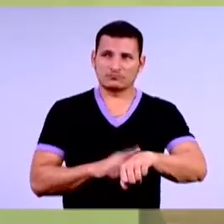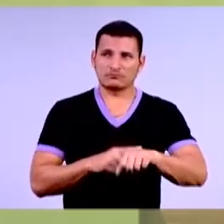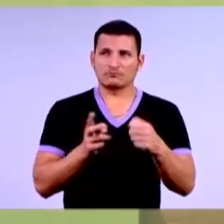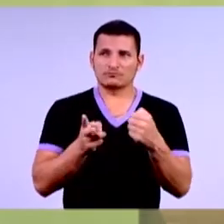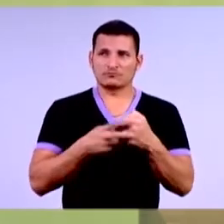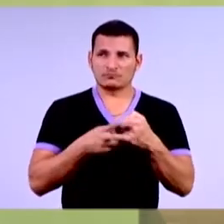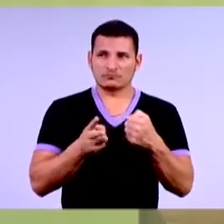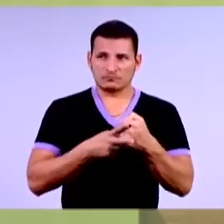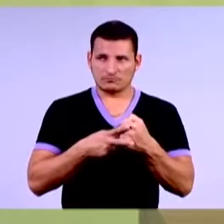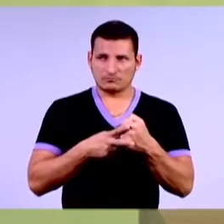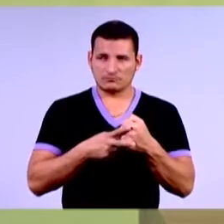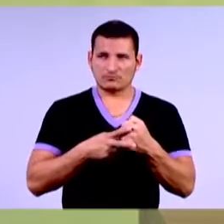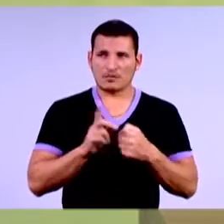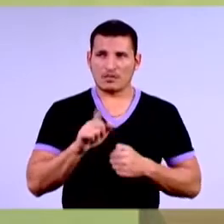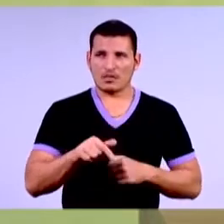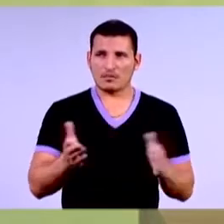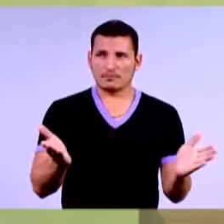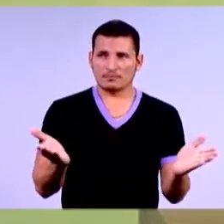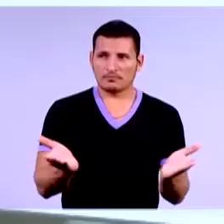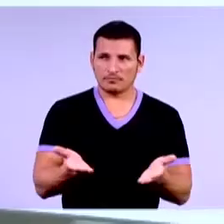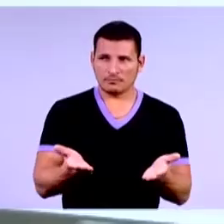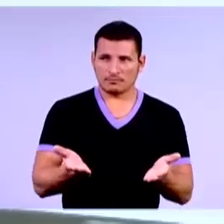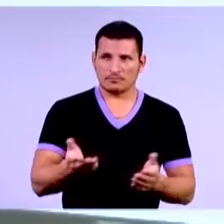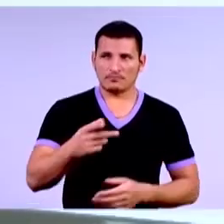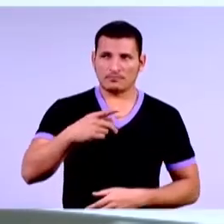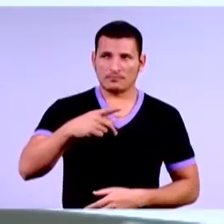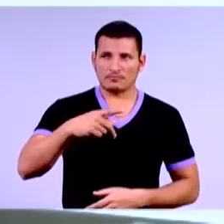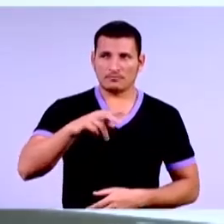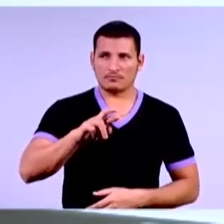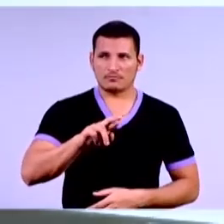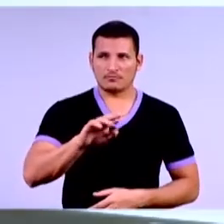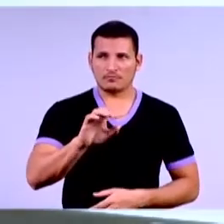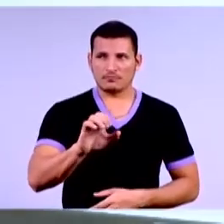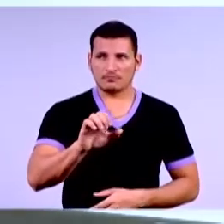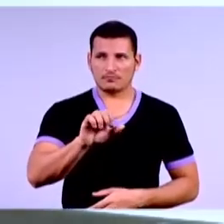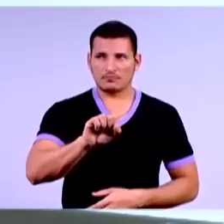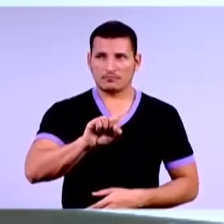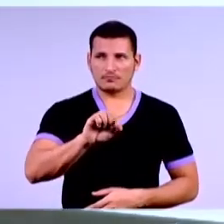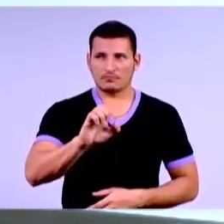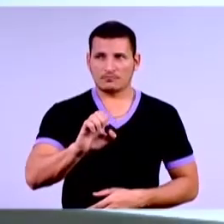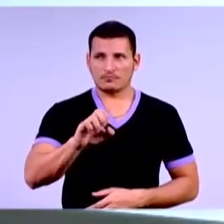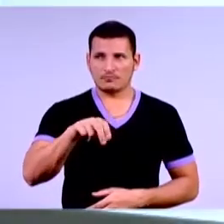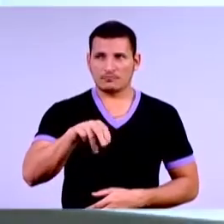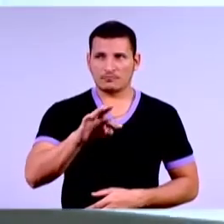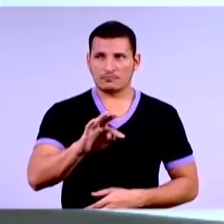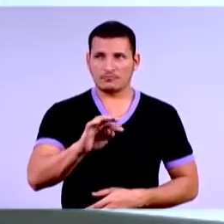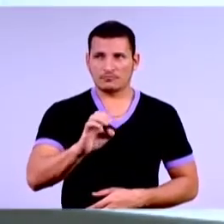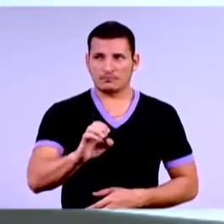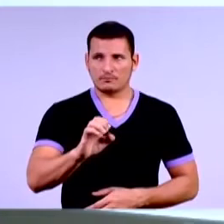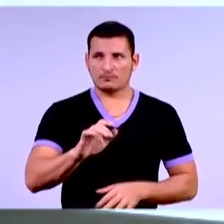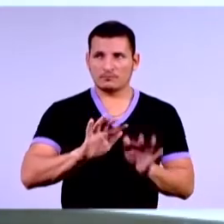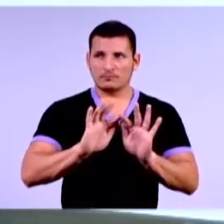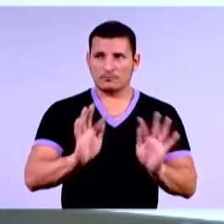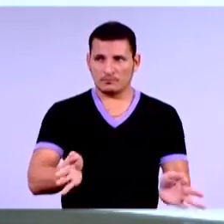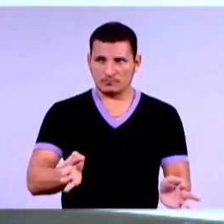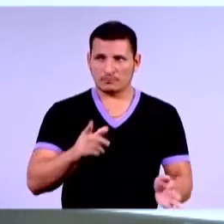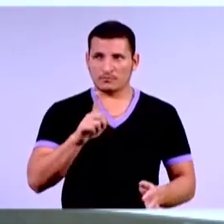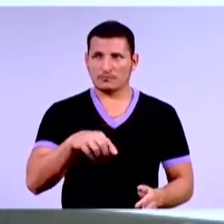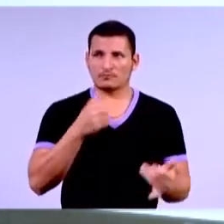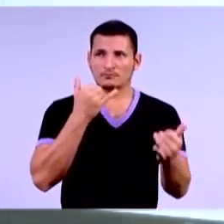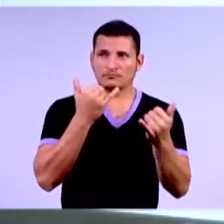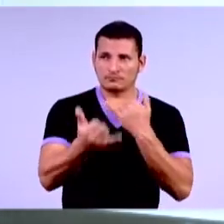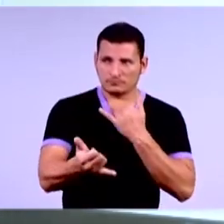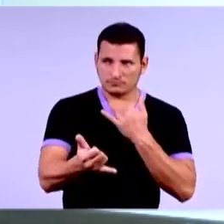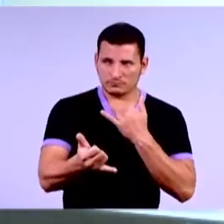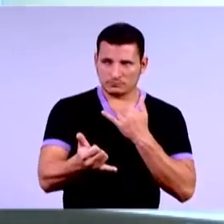foi o presentes entre eles angela rock então o presente simples ele é muito parecido em inglês com o presente